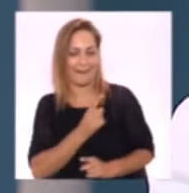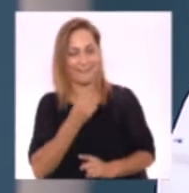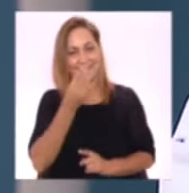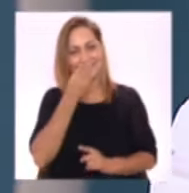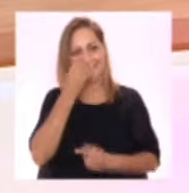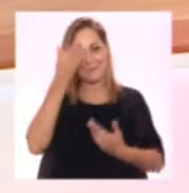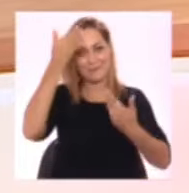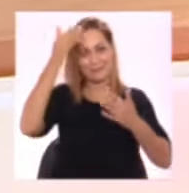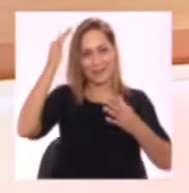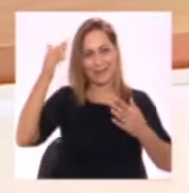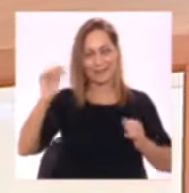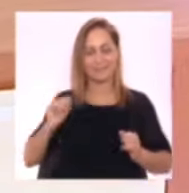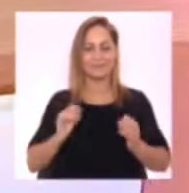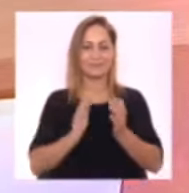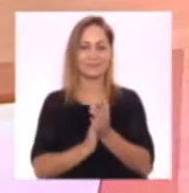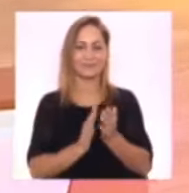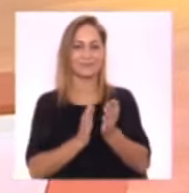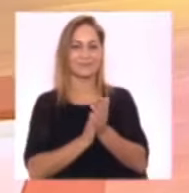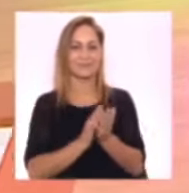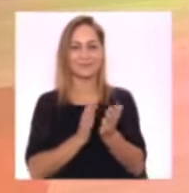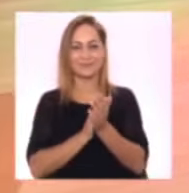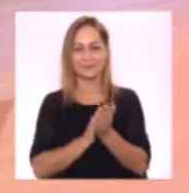lá fora.